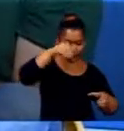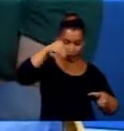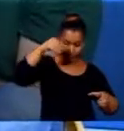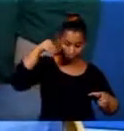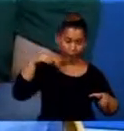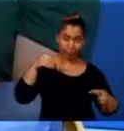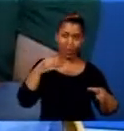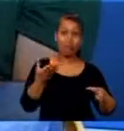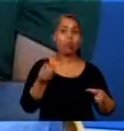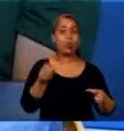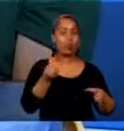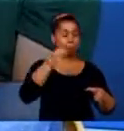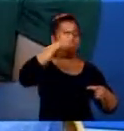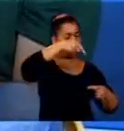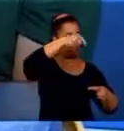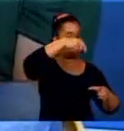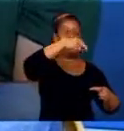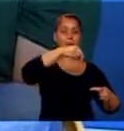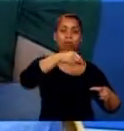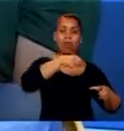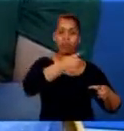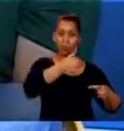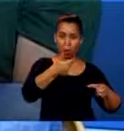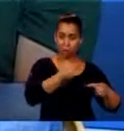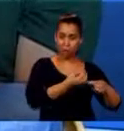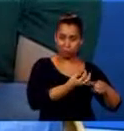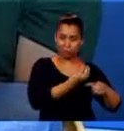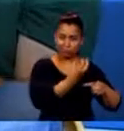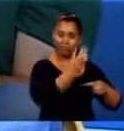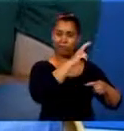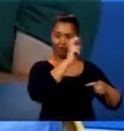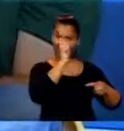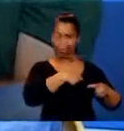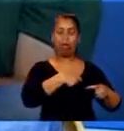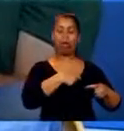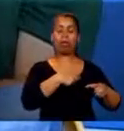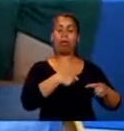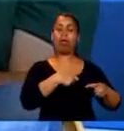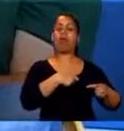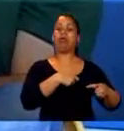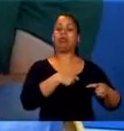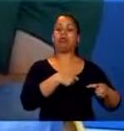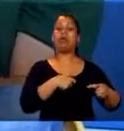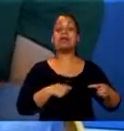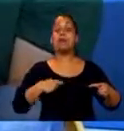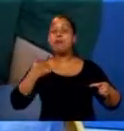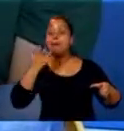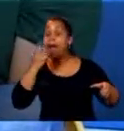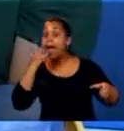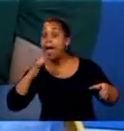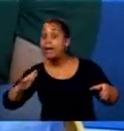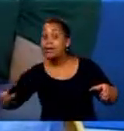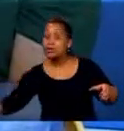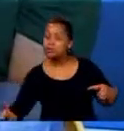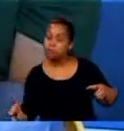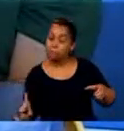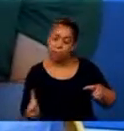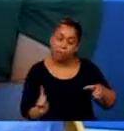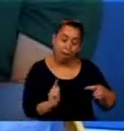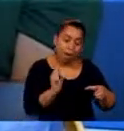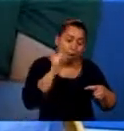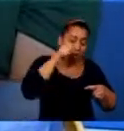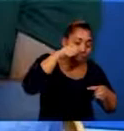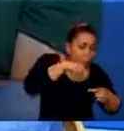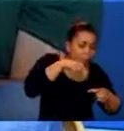né, orgânica ali, e ali a gente planta, a criança planta a sementinha ali dentro. É um